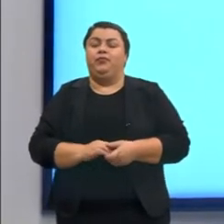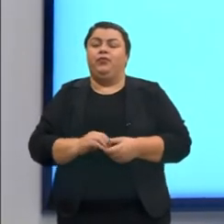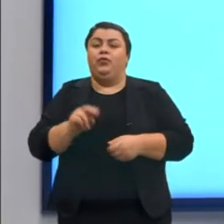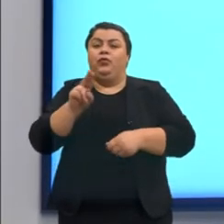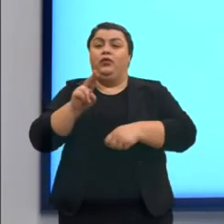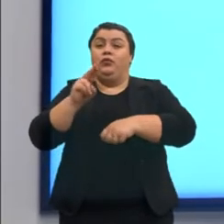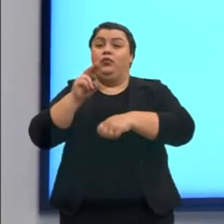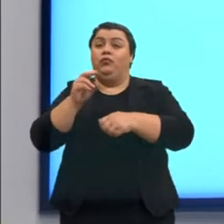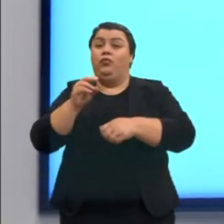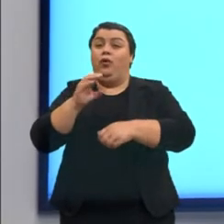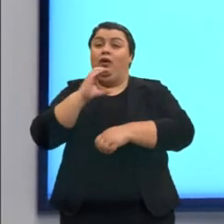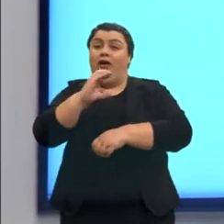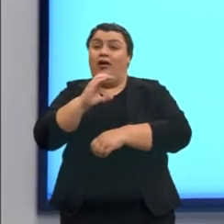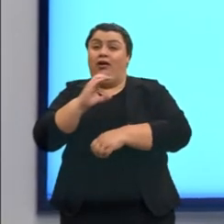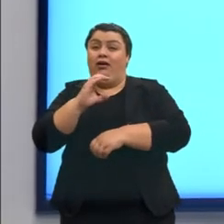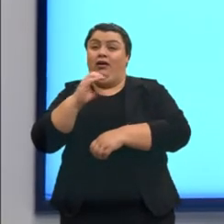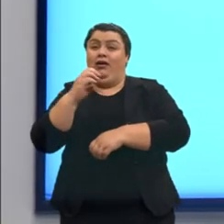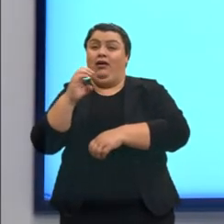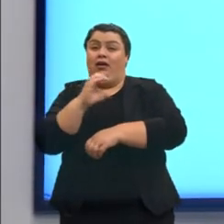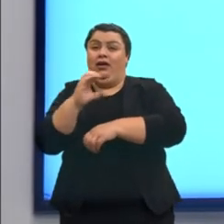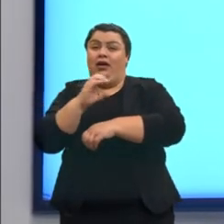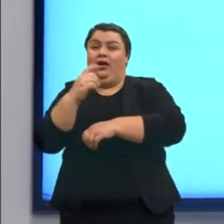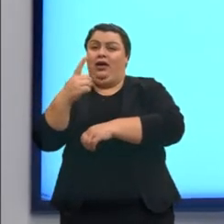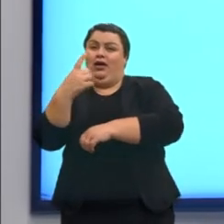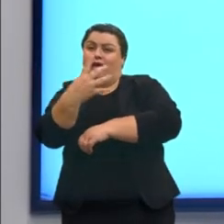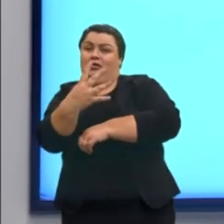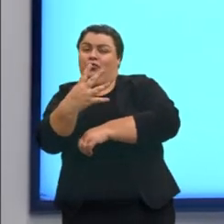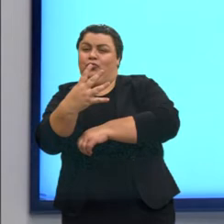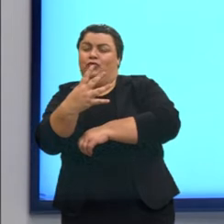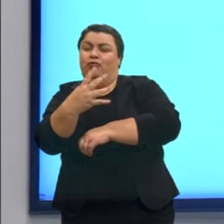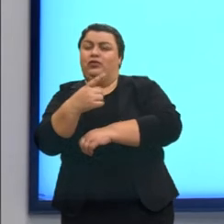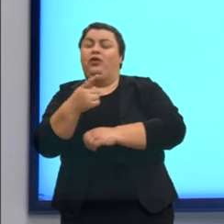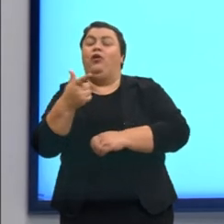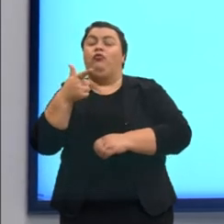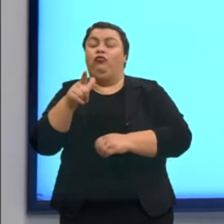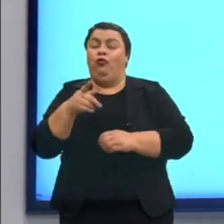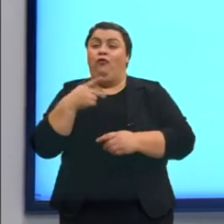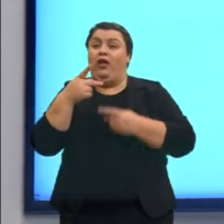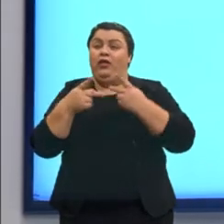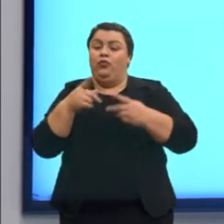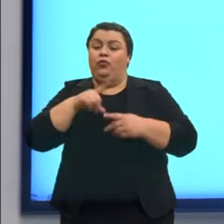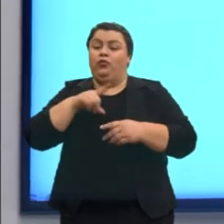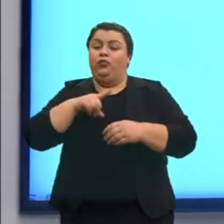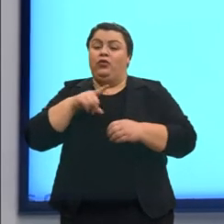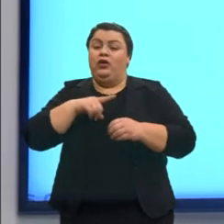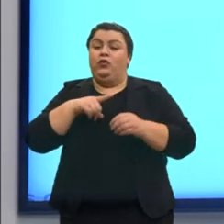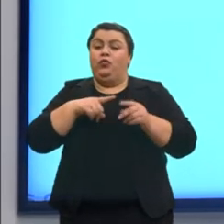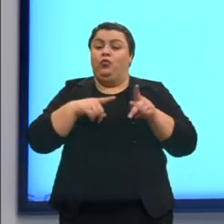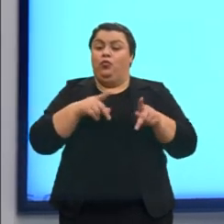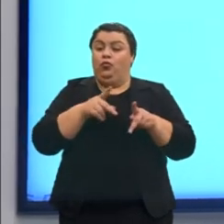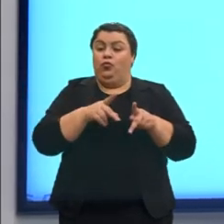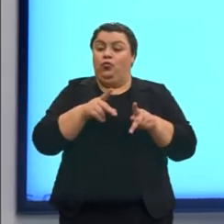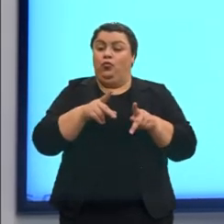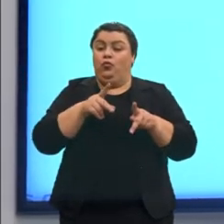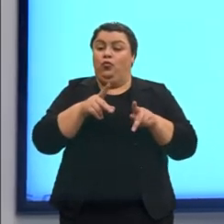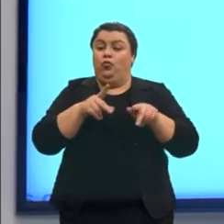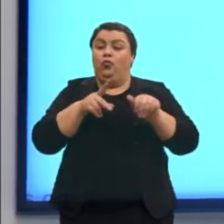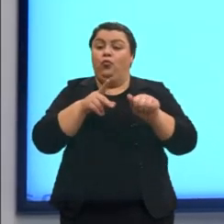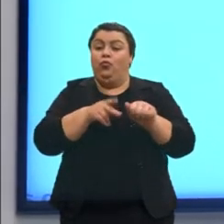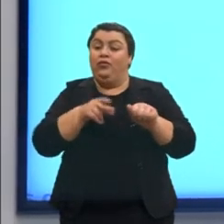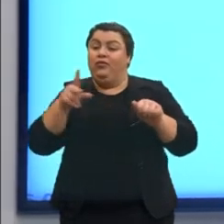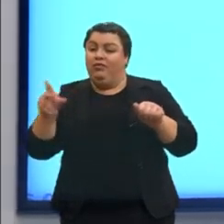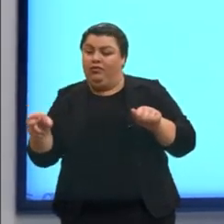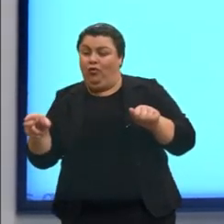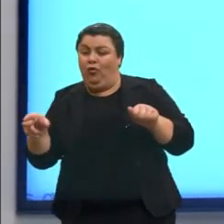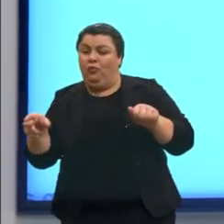carbono-14 então ressaltando quando eu tenho um isótopo é o mesmo elemento químico ele